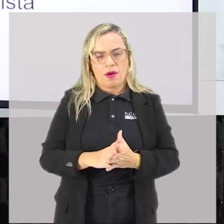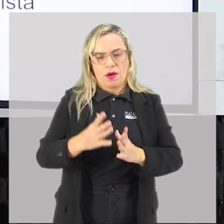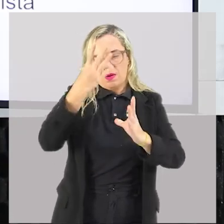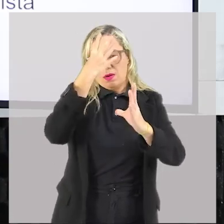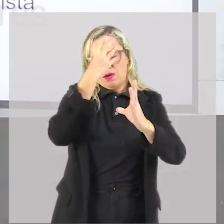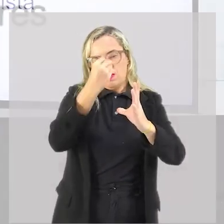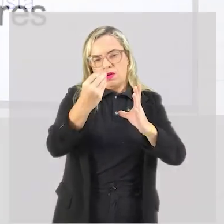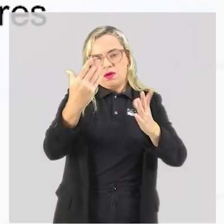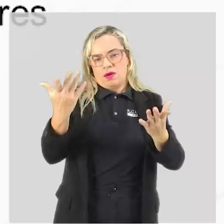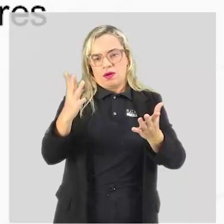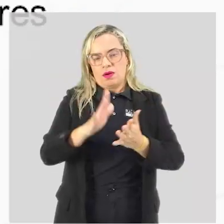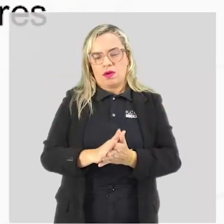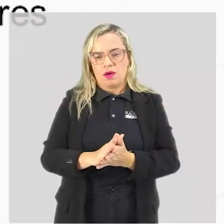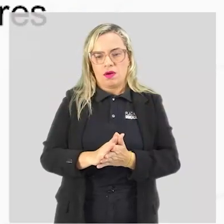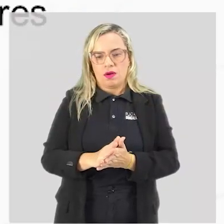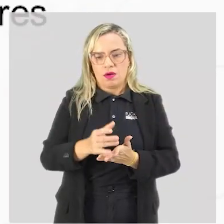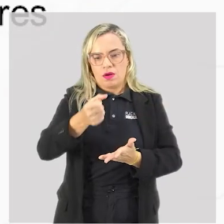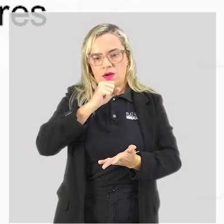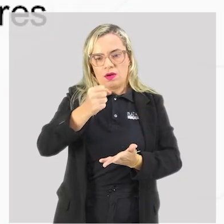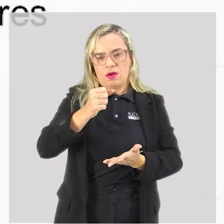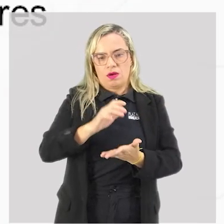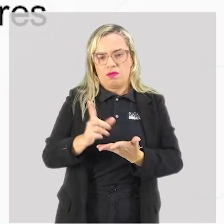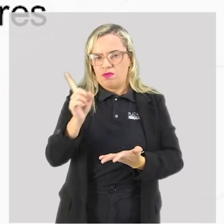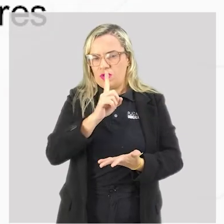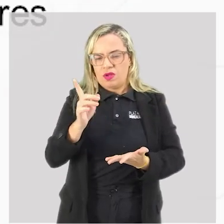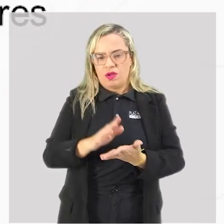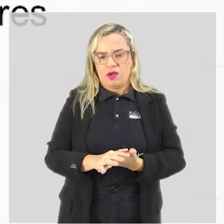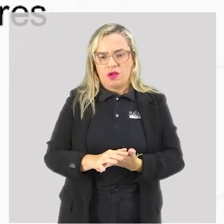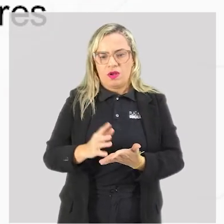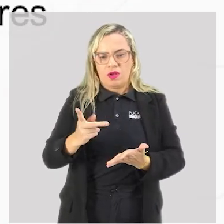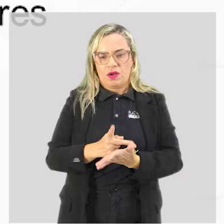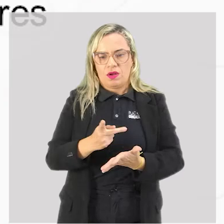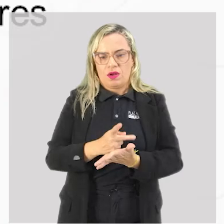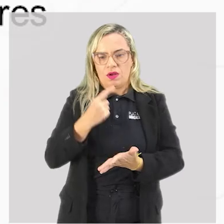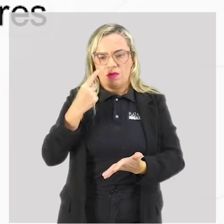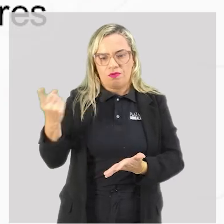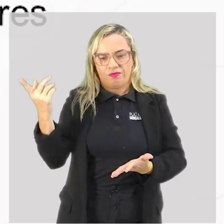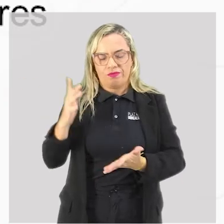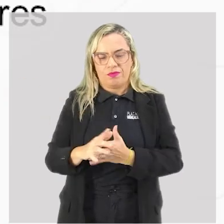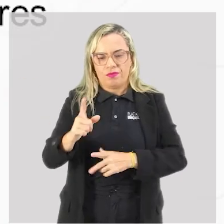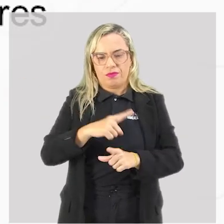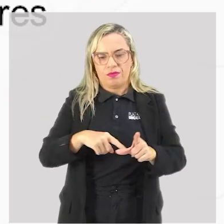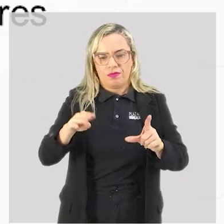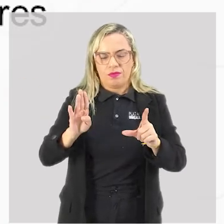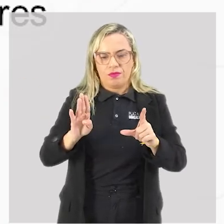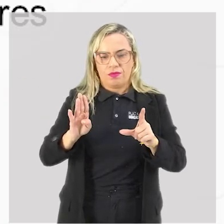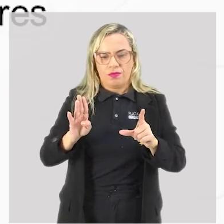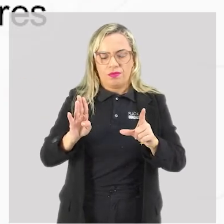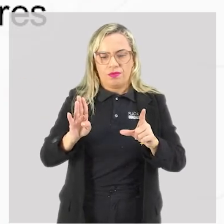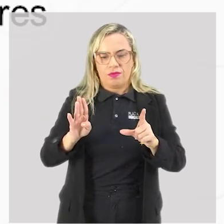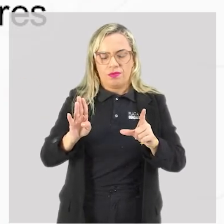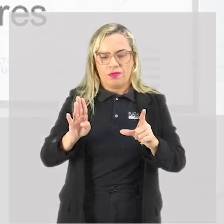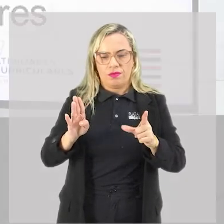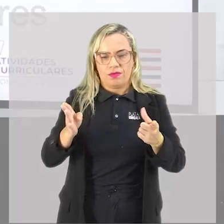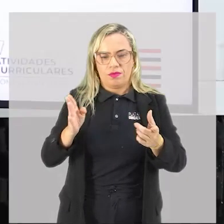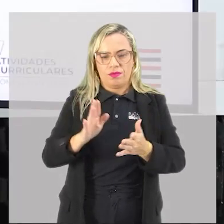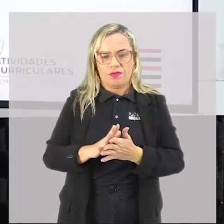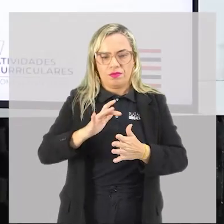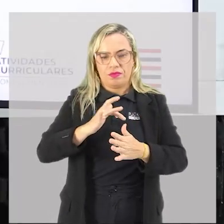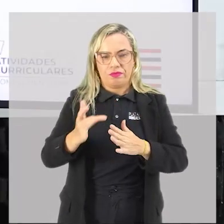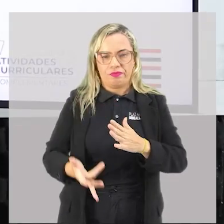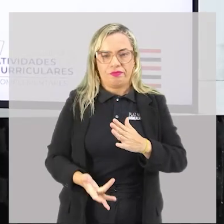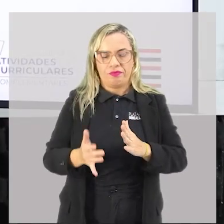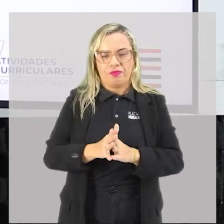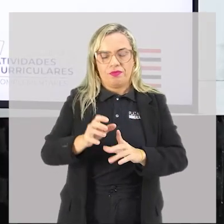acham que isso é apropriado? Não é, né? Então, a resposta correta, tirar uma selfie com os entrevistadores para ele postar nas redes